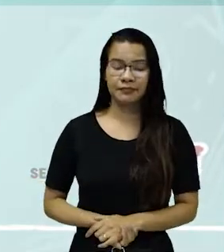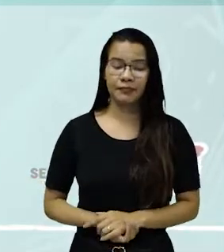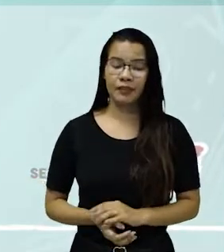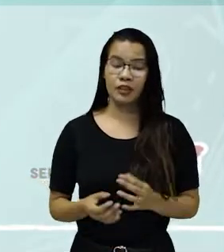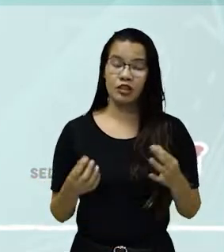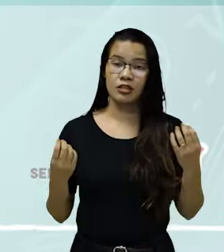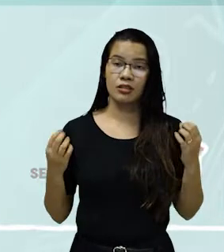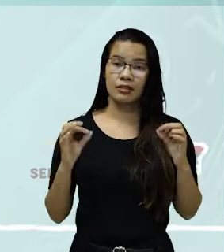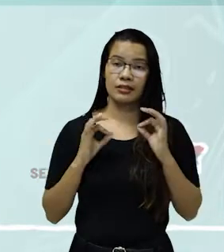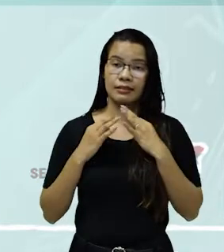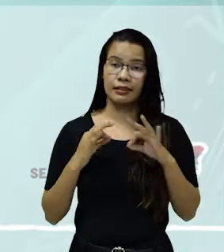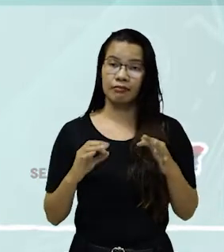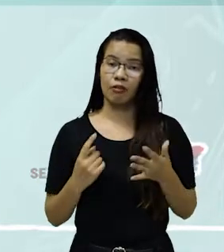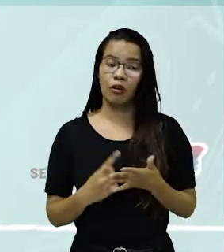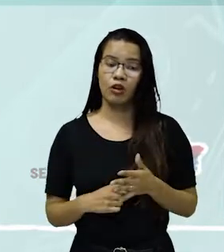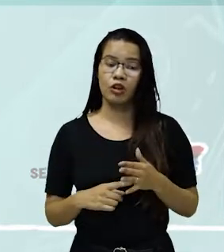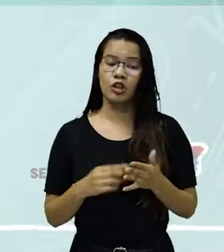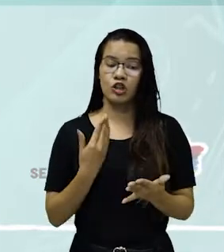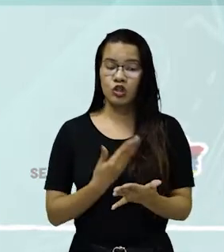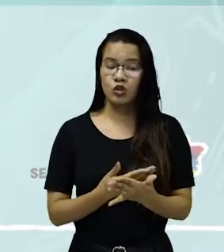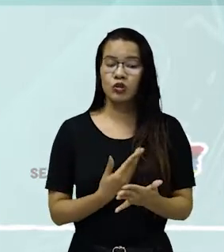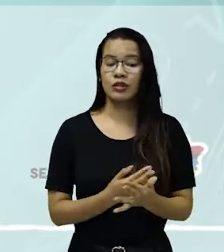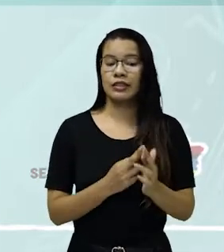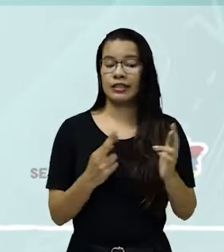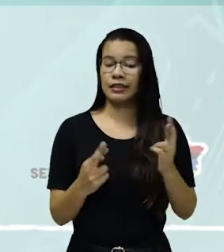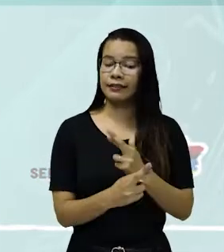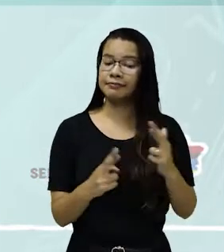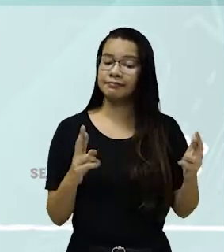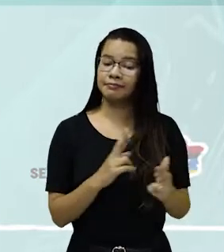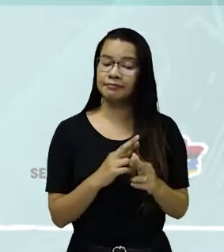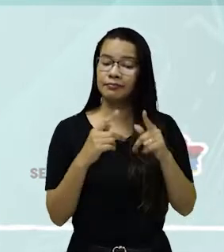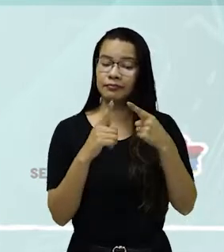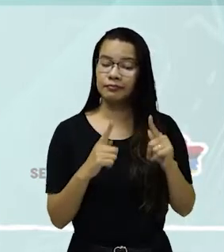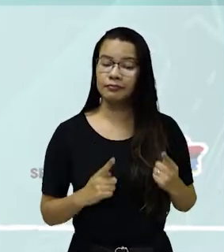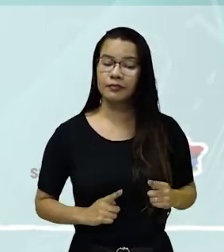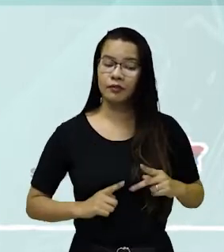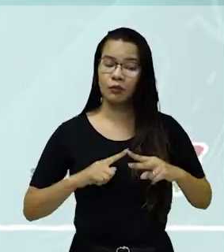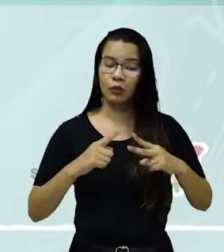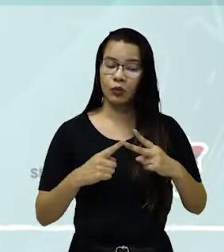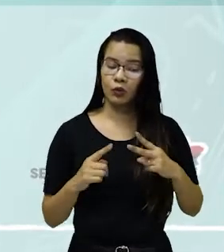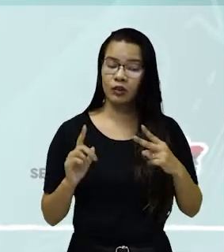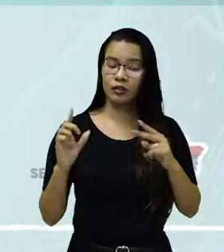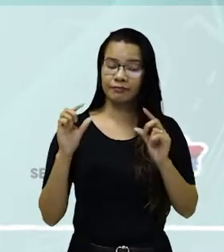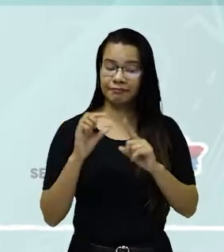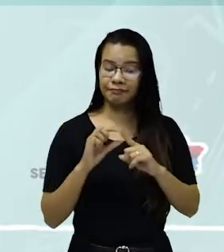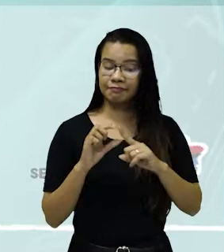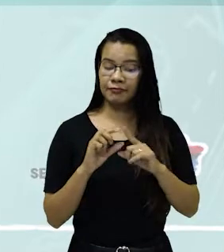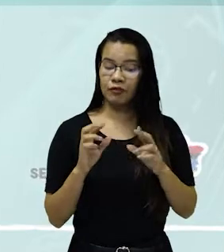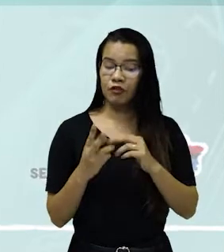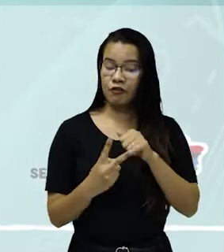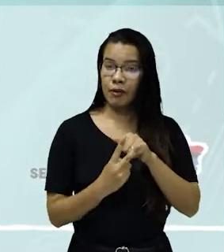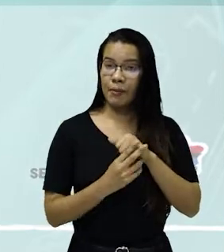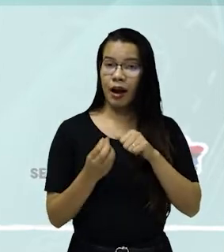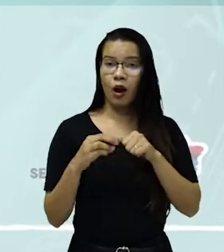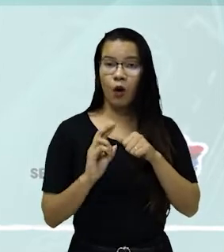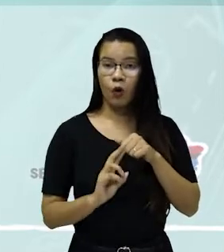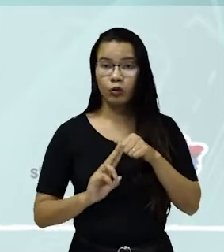a sintaxe de concordância estuda a relação gramatical estabelecida entre os dois termos. Ela pode ser verbal ou